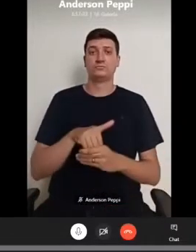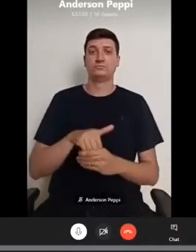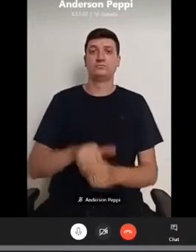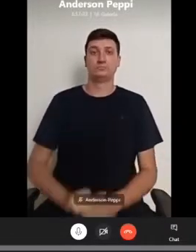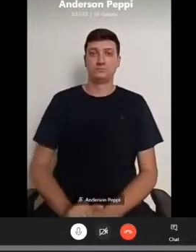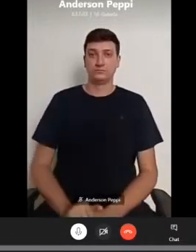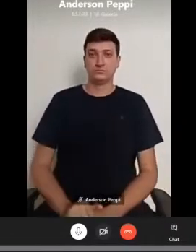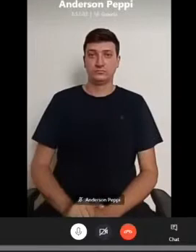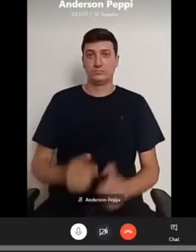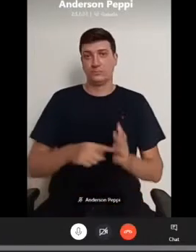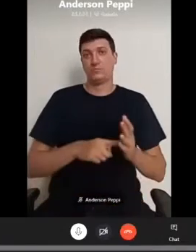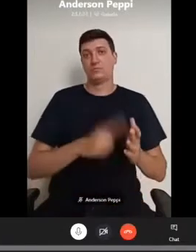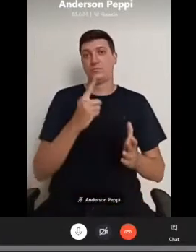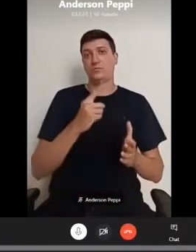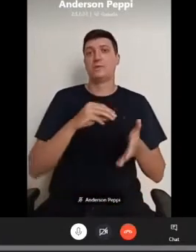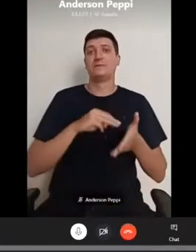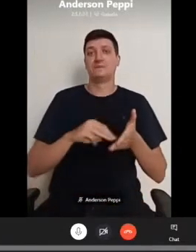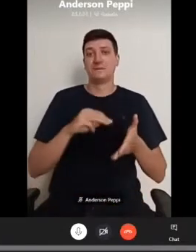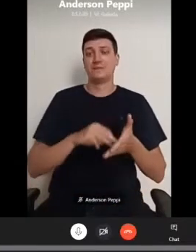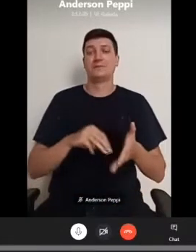secretário,